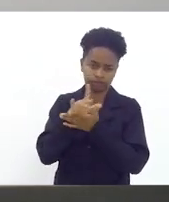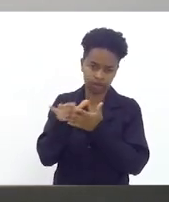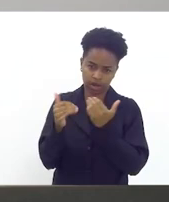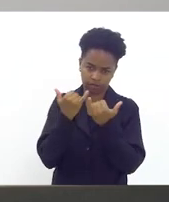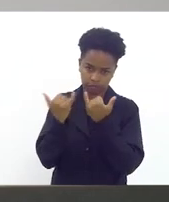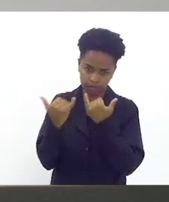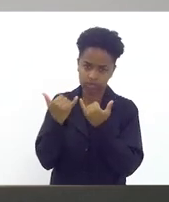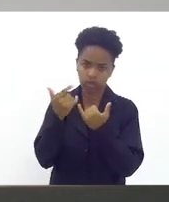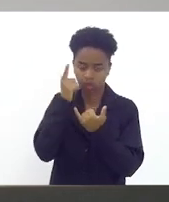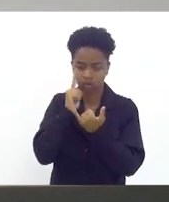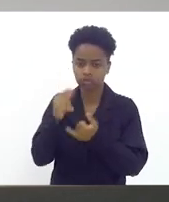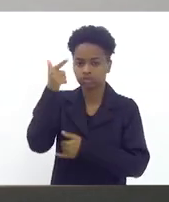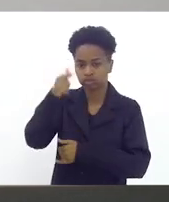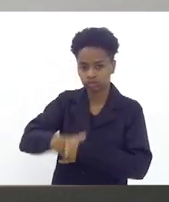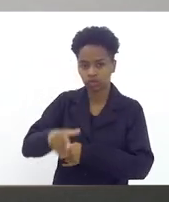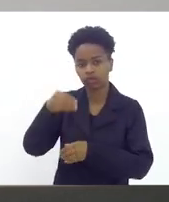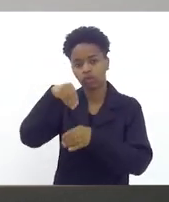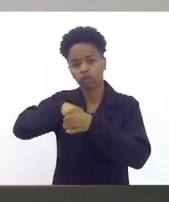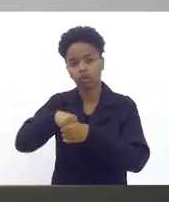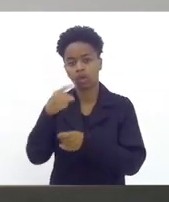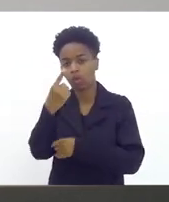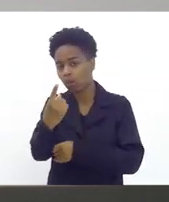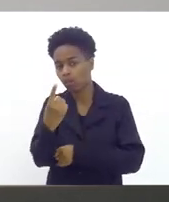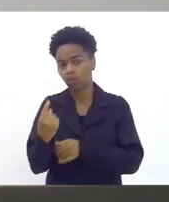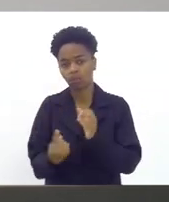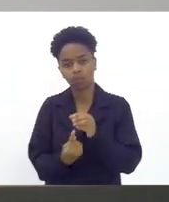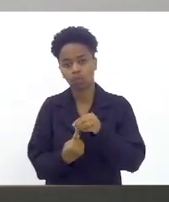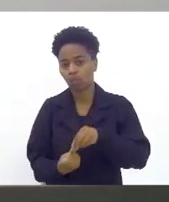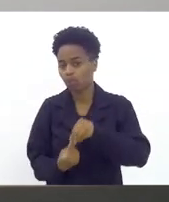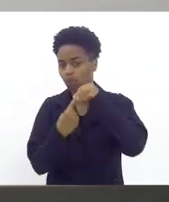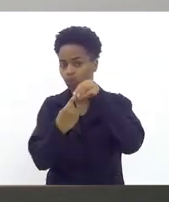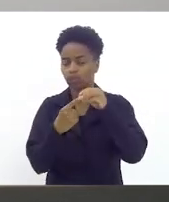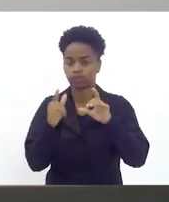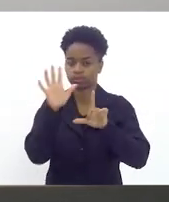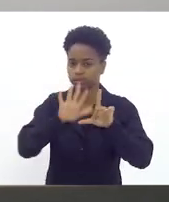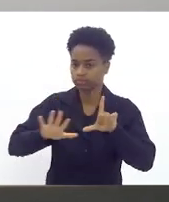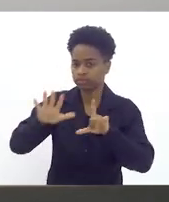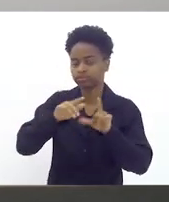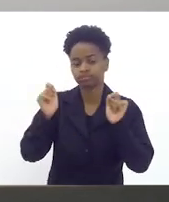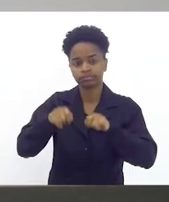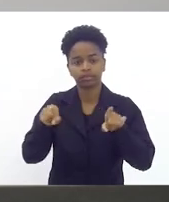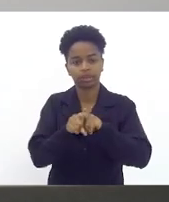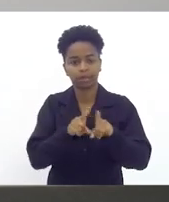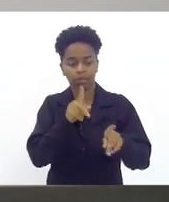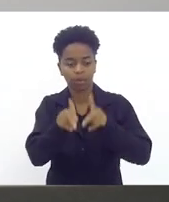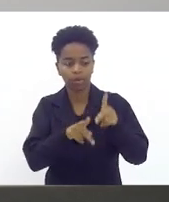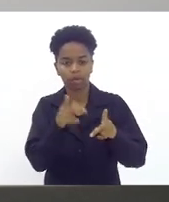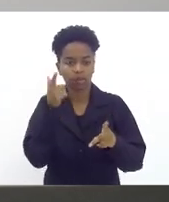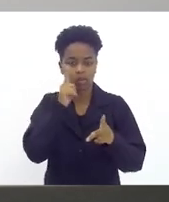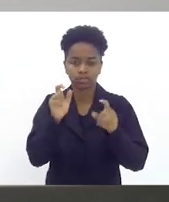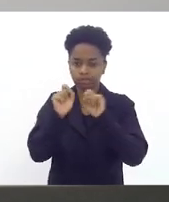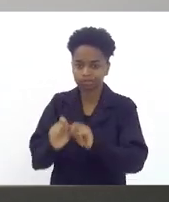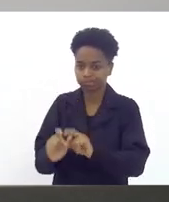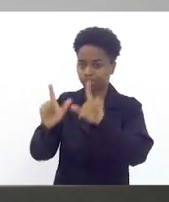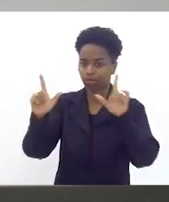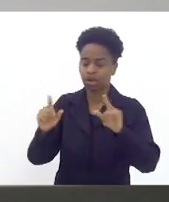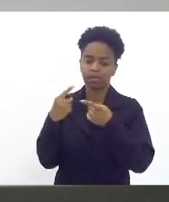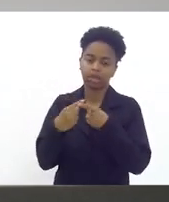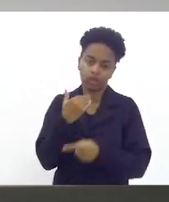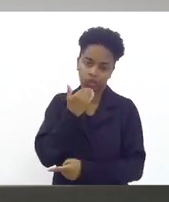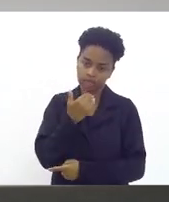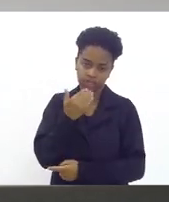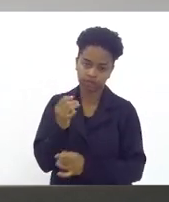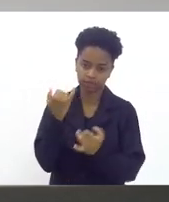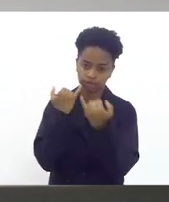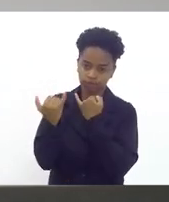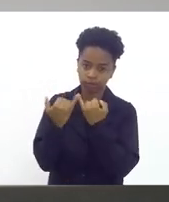voltar a ter essas informações no único sítio portal para que a seja também de fácil acesso para população não adianta você ter uma informação também que ela não